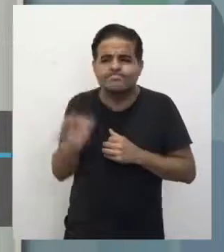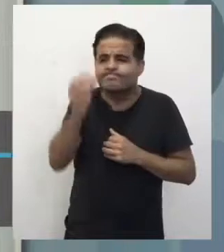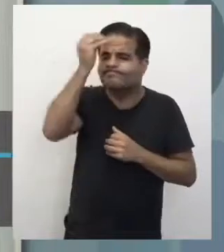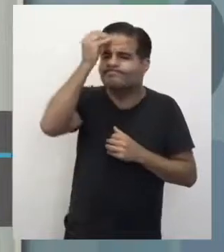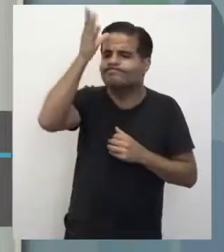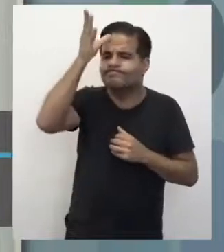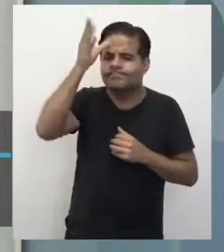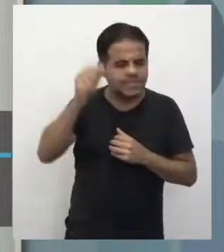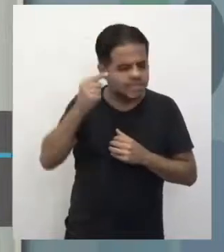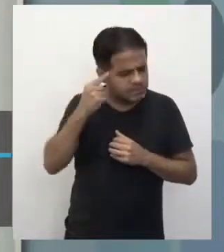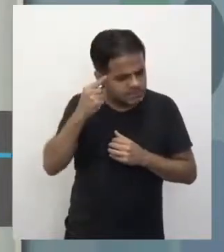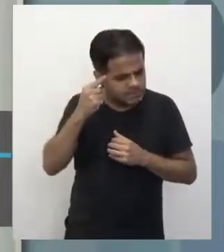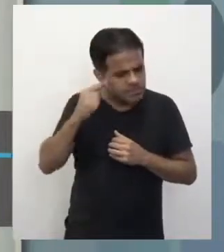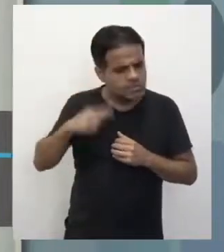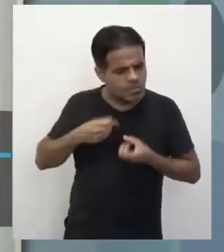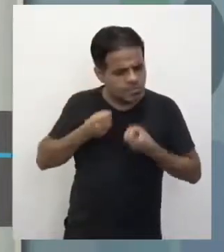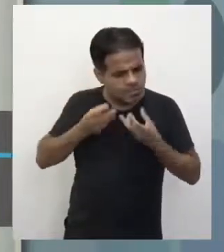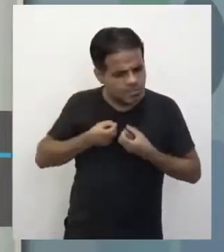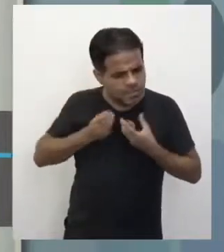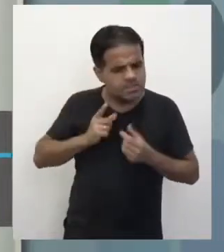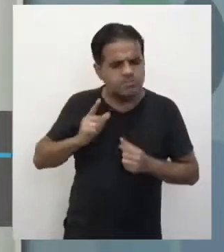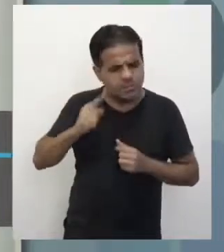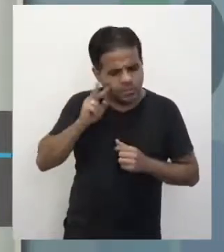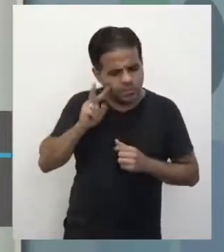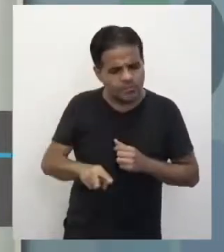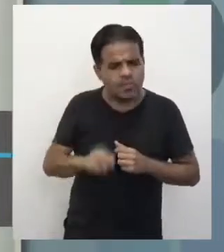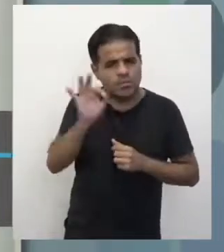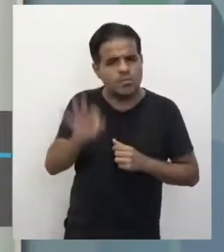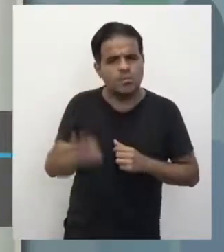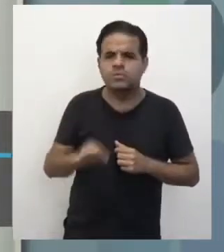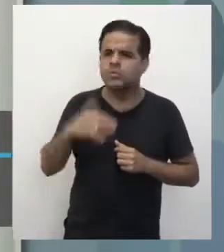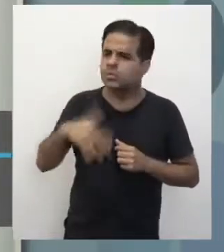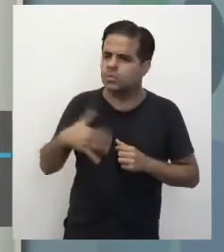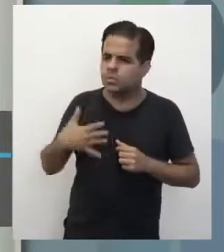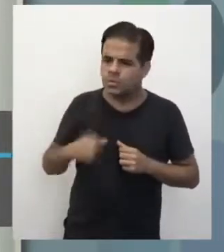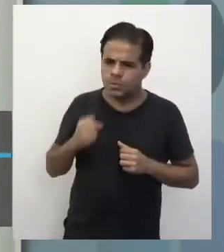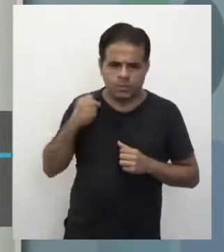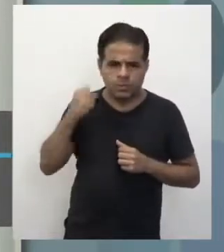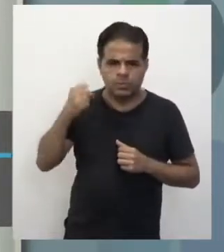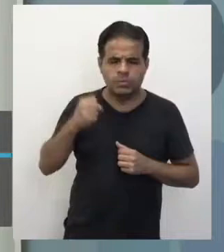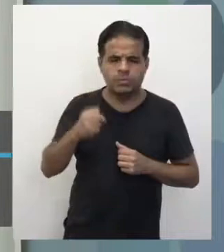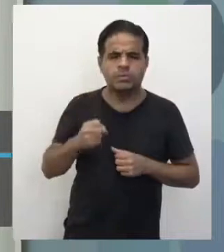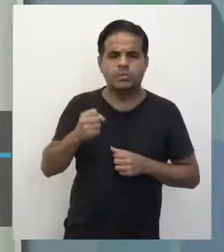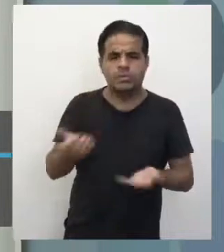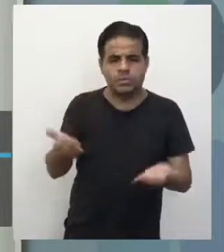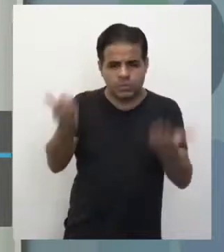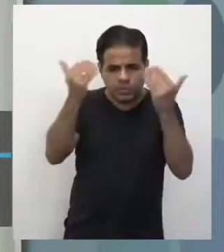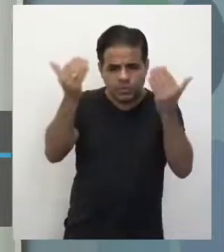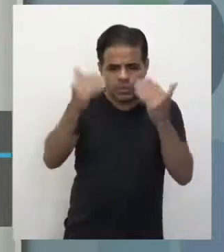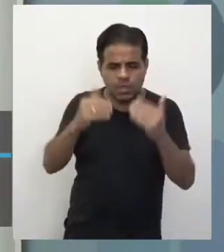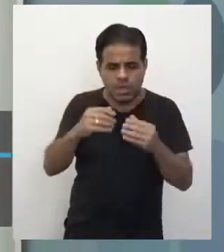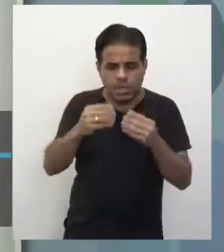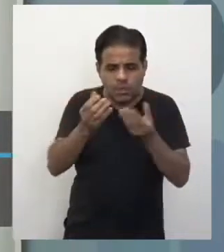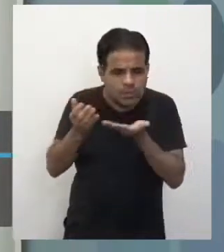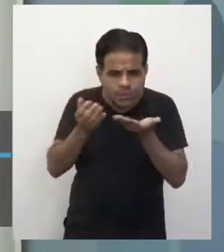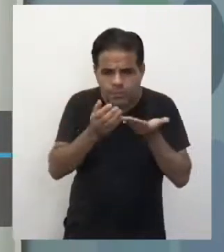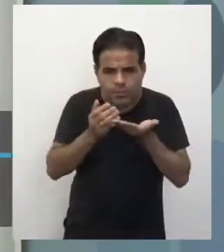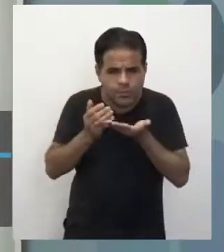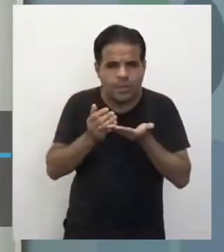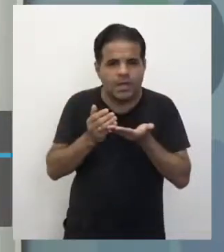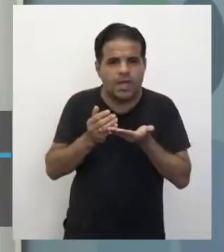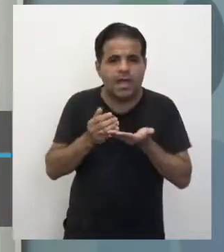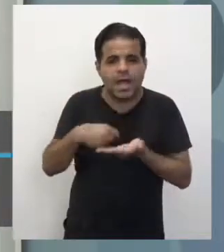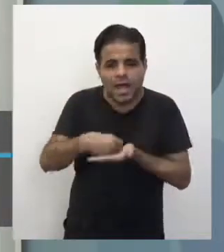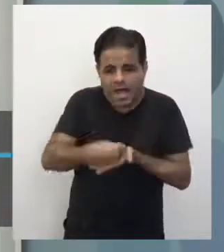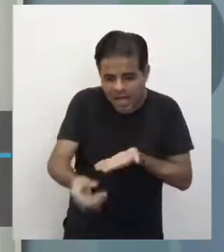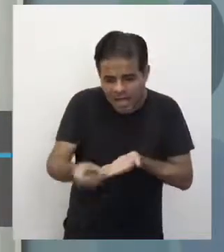né, uma informação que eu vi há muito tempo, mas um percentual muito significativo da poeira que nós temos na nossa casa é resto de pele.